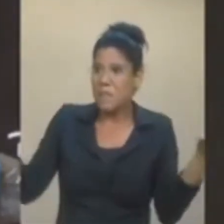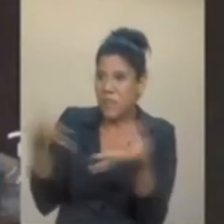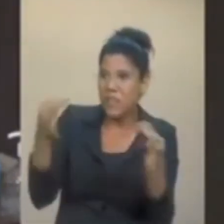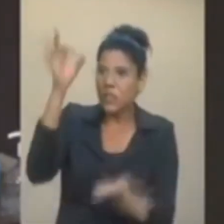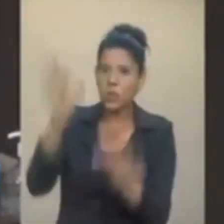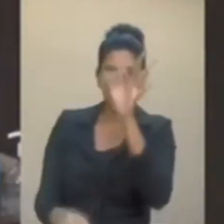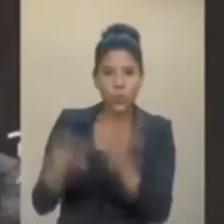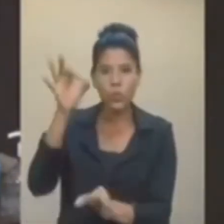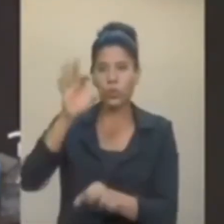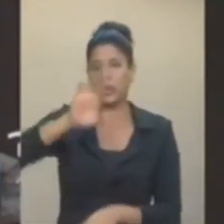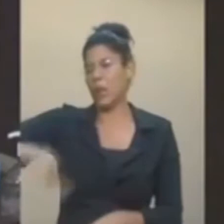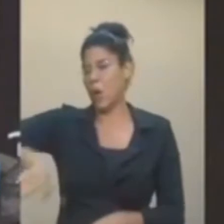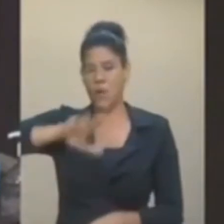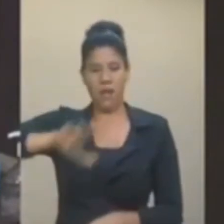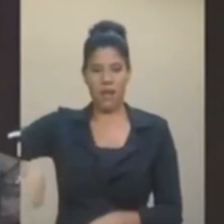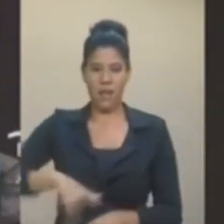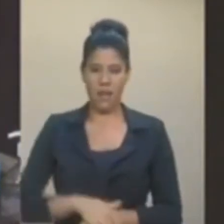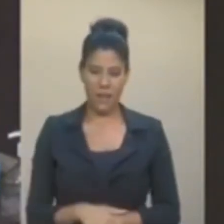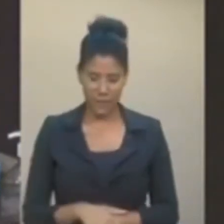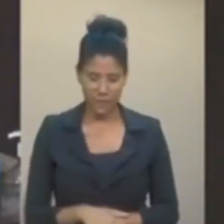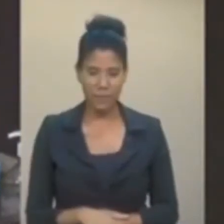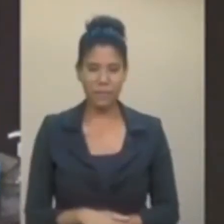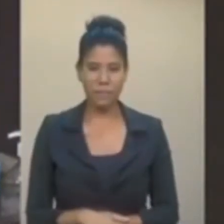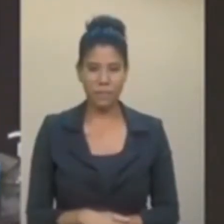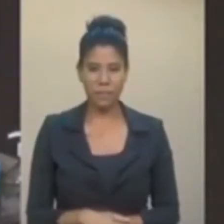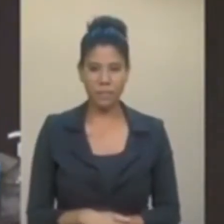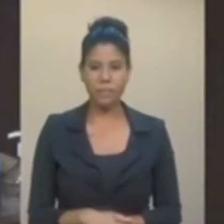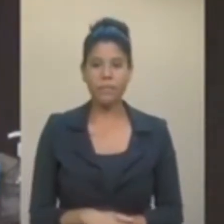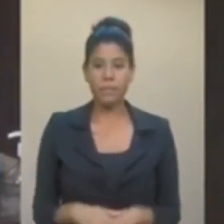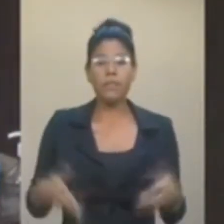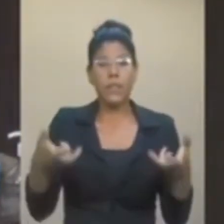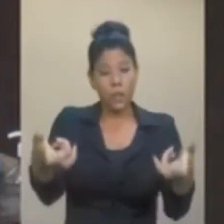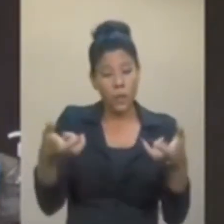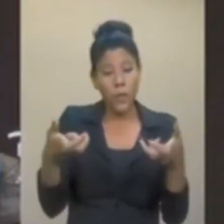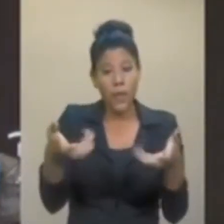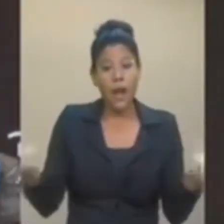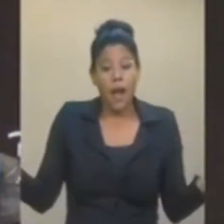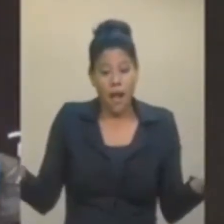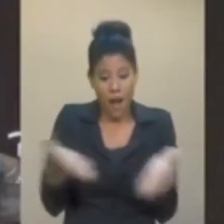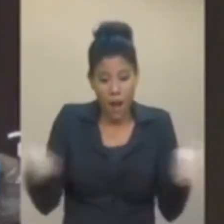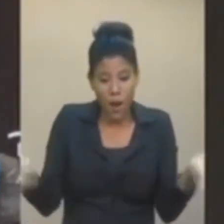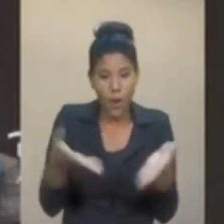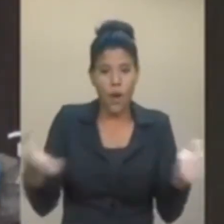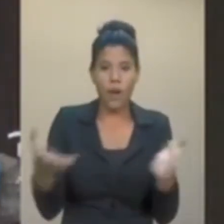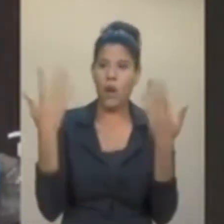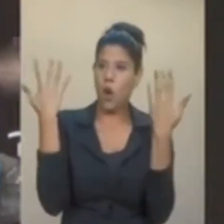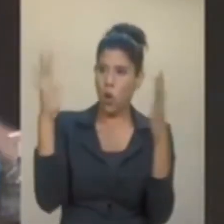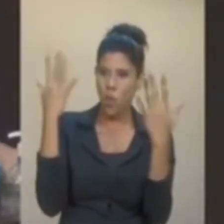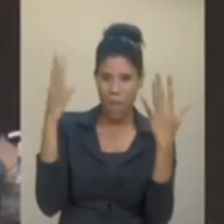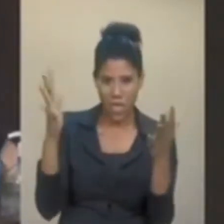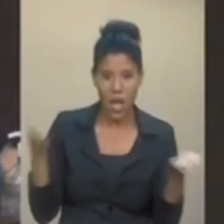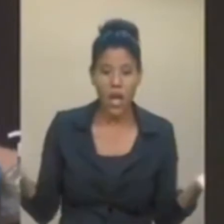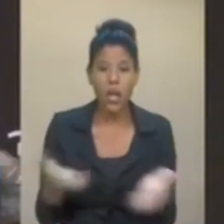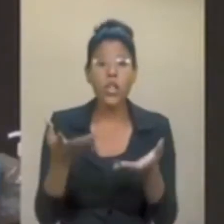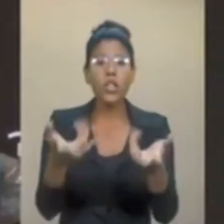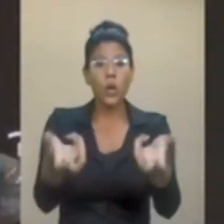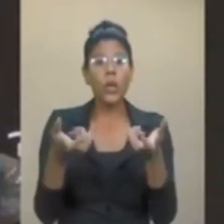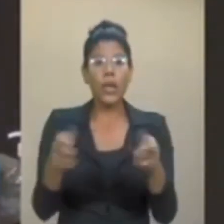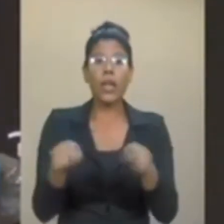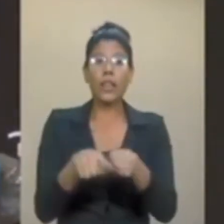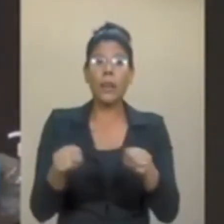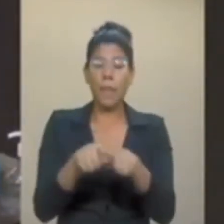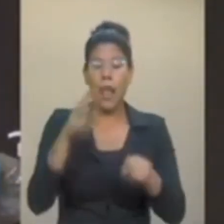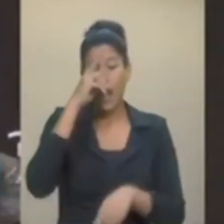Deputado Rosendo, vou lhe conceder mais 3 minutos, meu novo colega. Portanto, eu queria aqui, nesta homenagem, fazer também uma homenagem à